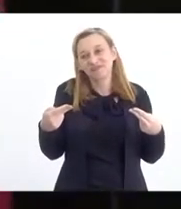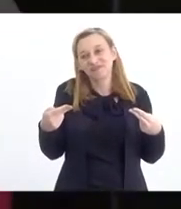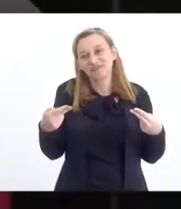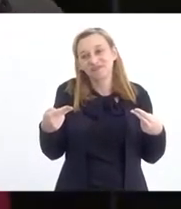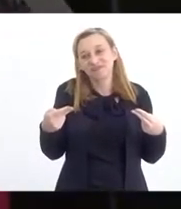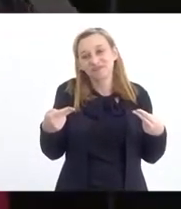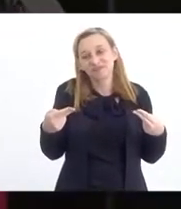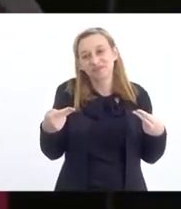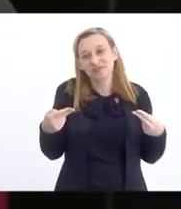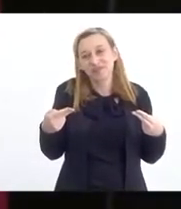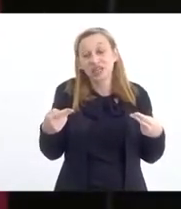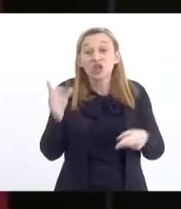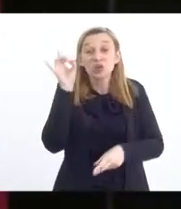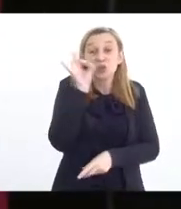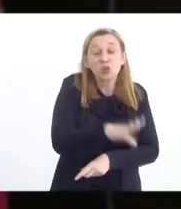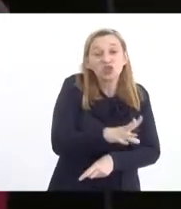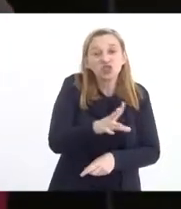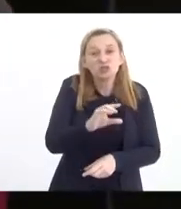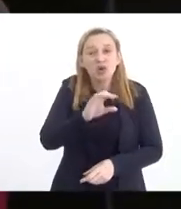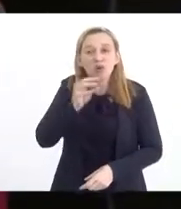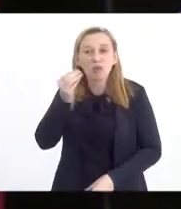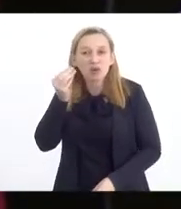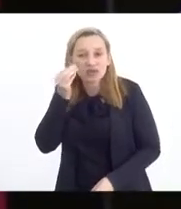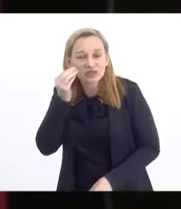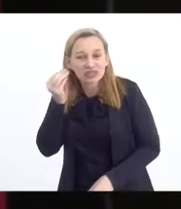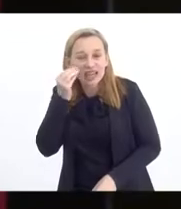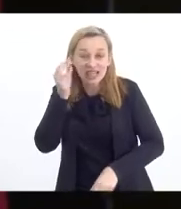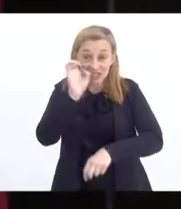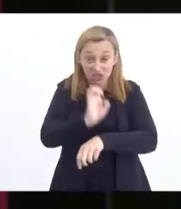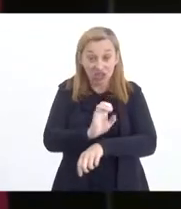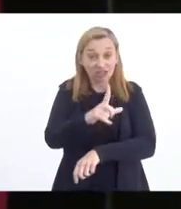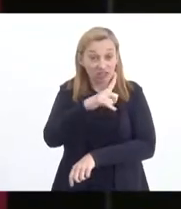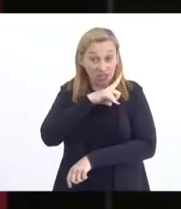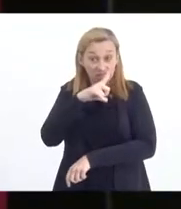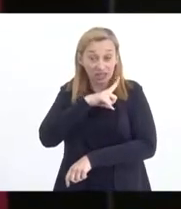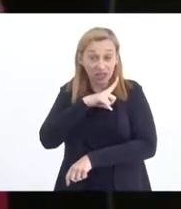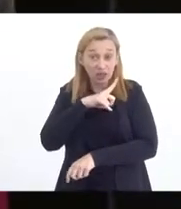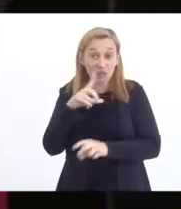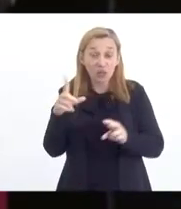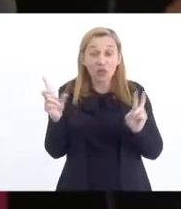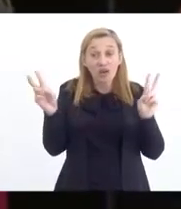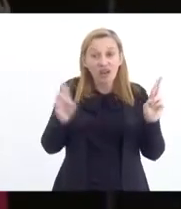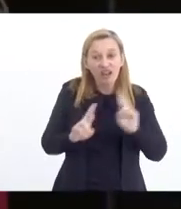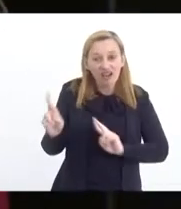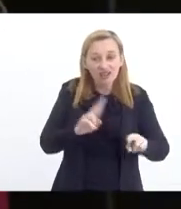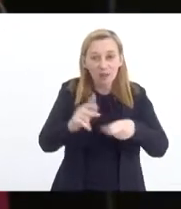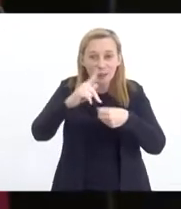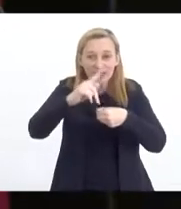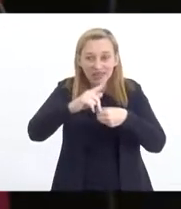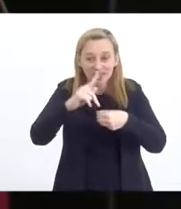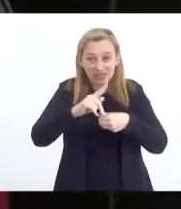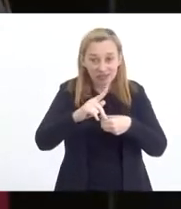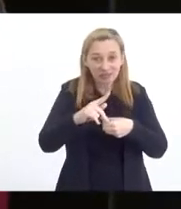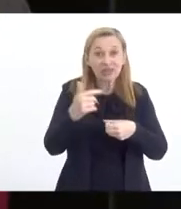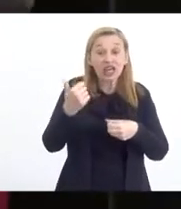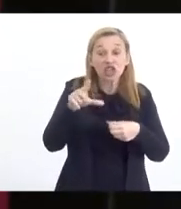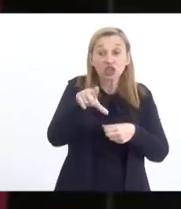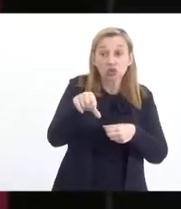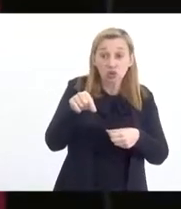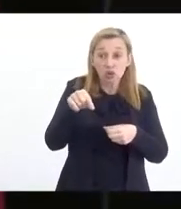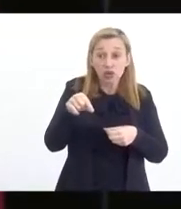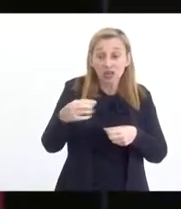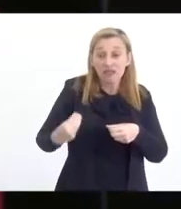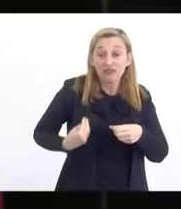Que essa última oportunidade que esse Estado vai ter com relação ao petróleo, porque nós temos que tomar uma decisão com relação à vida